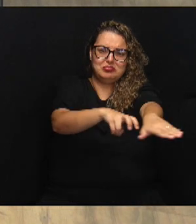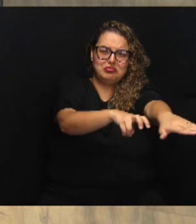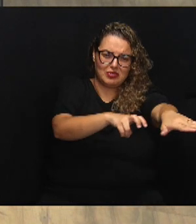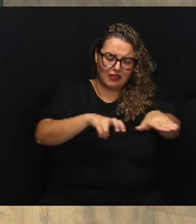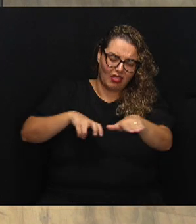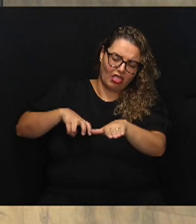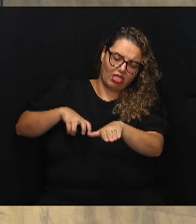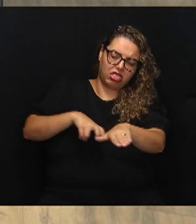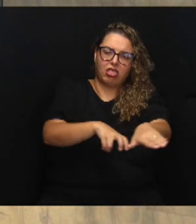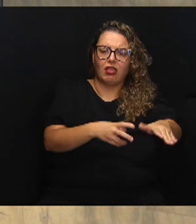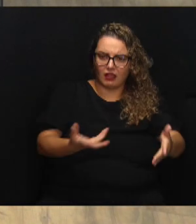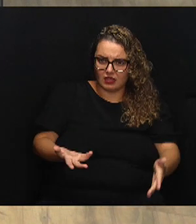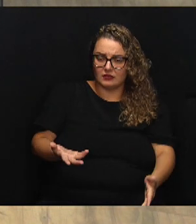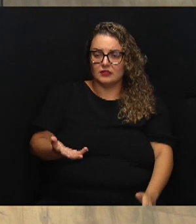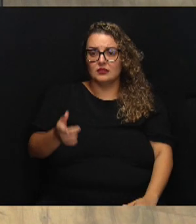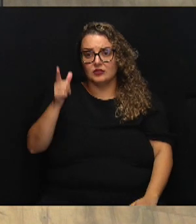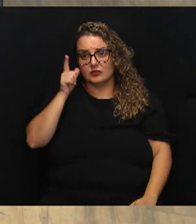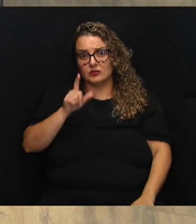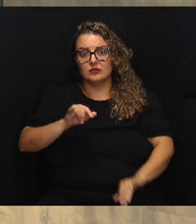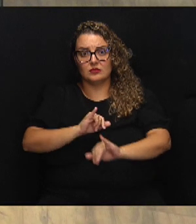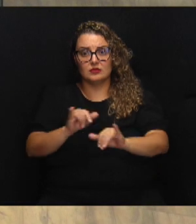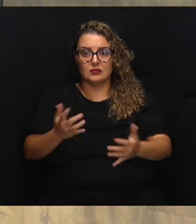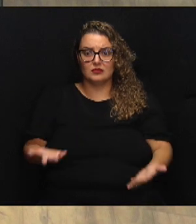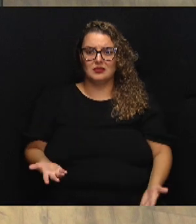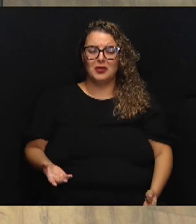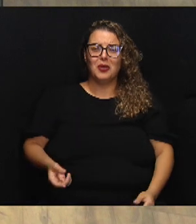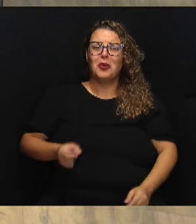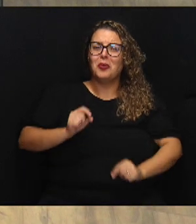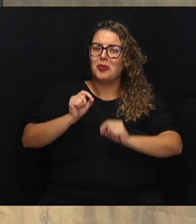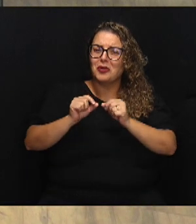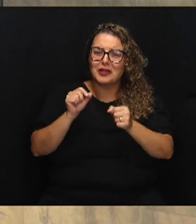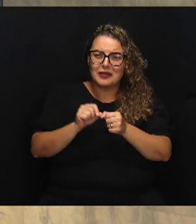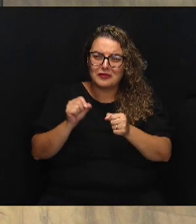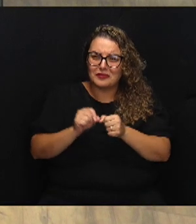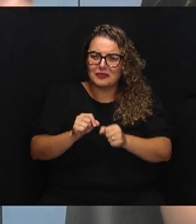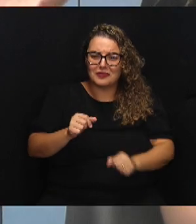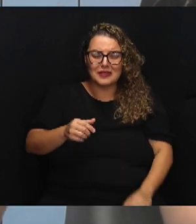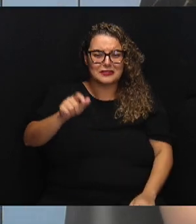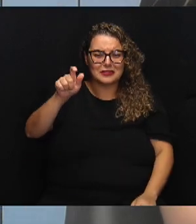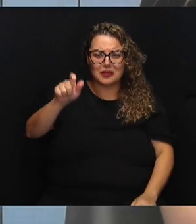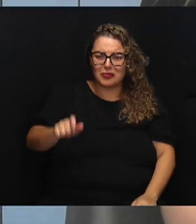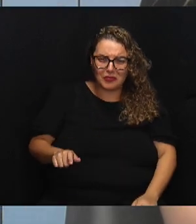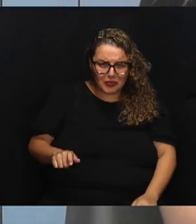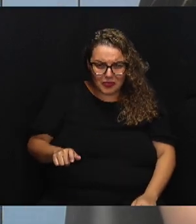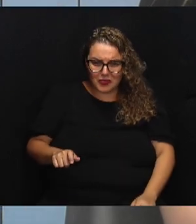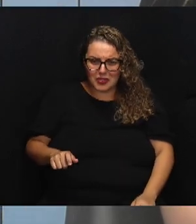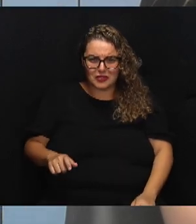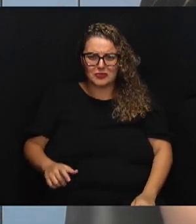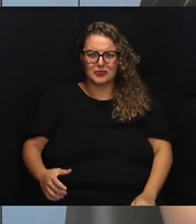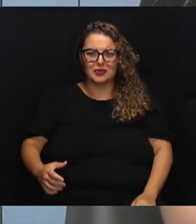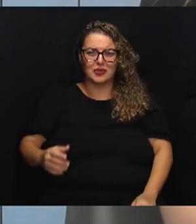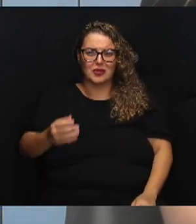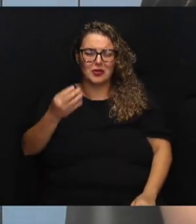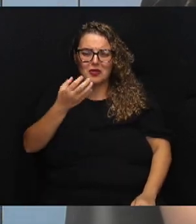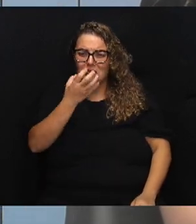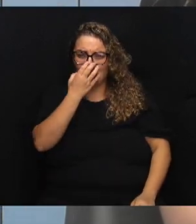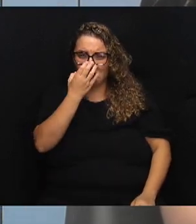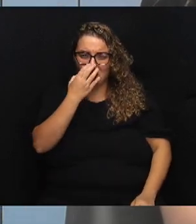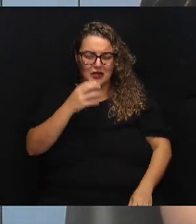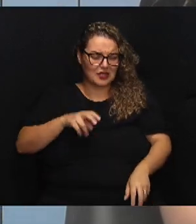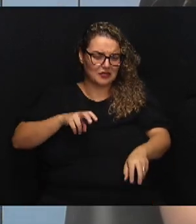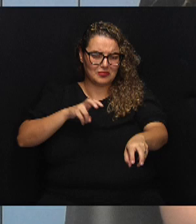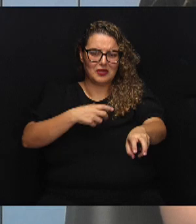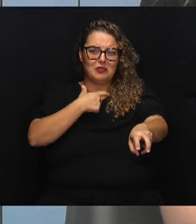consegue um lar para ela. Mas assim, o que levou uma pessoa a pegar um cachorro, amarrar num carro e sair puxando pela rua,